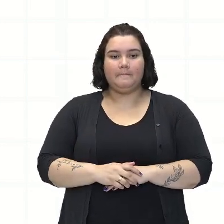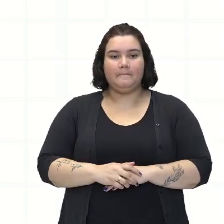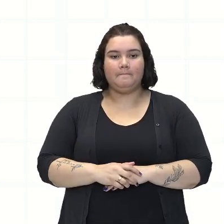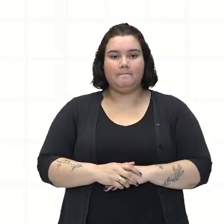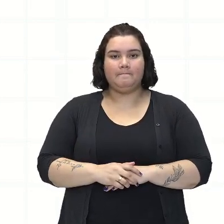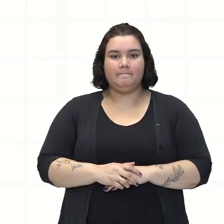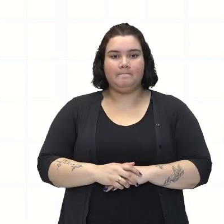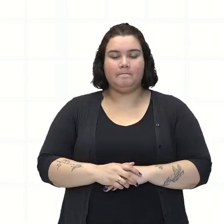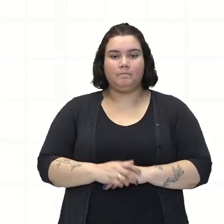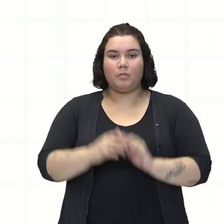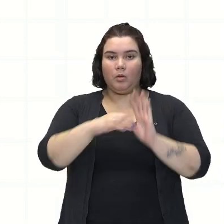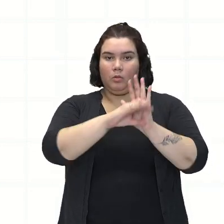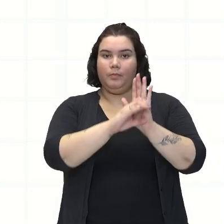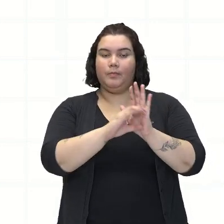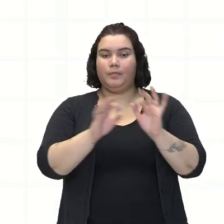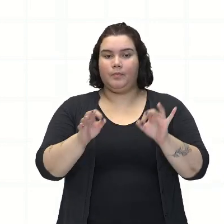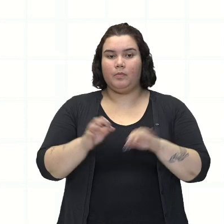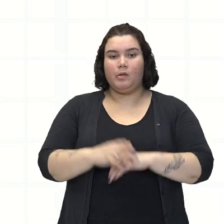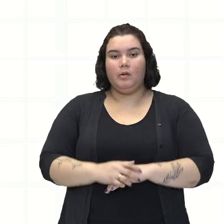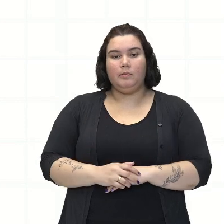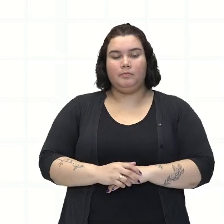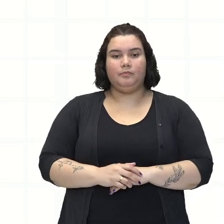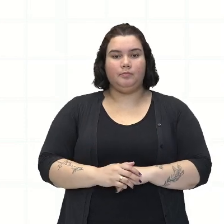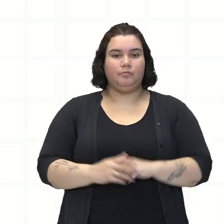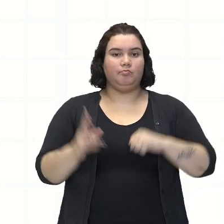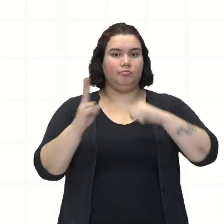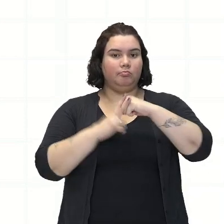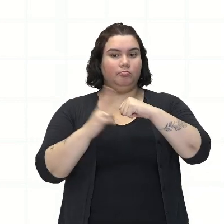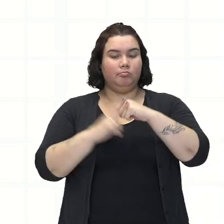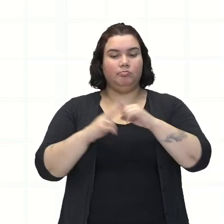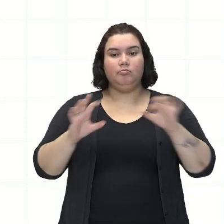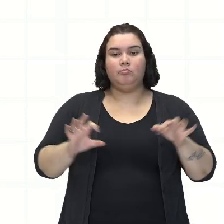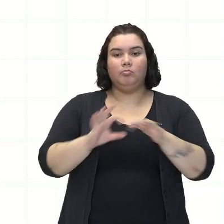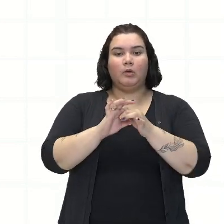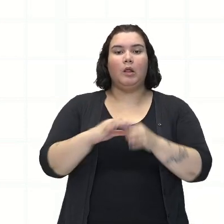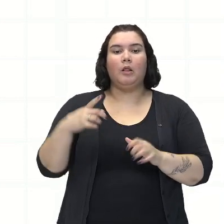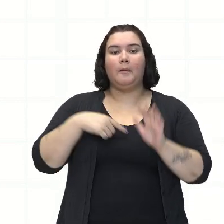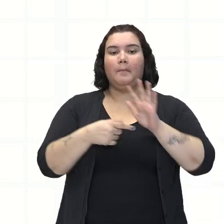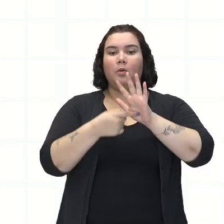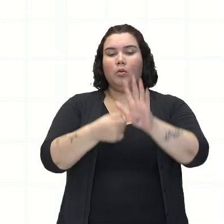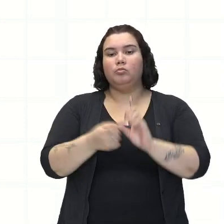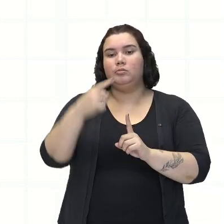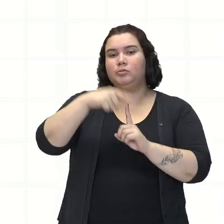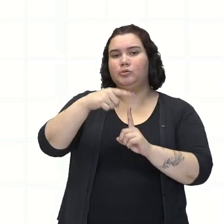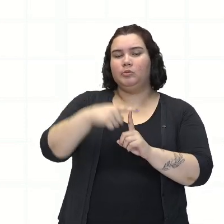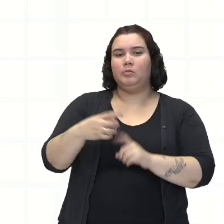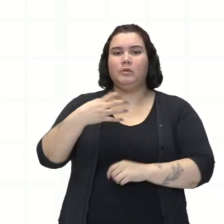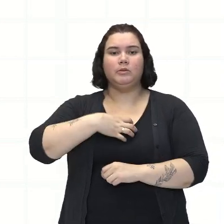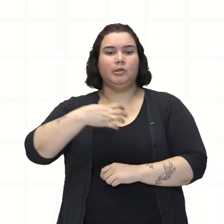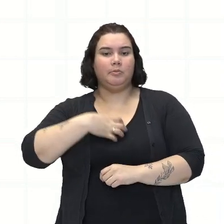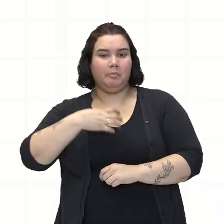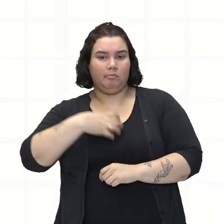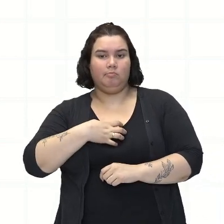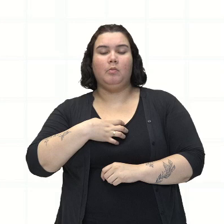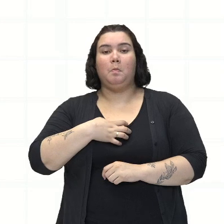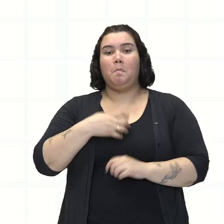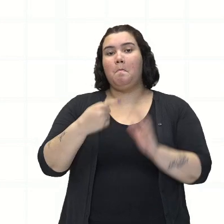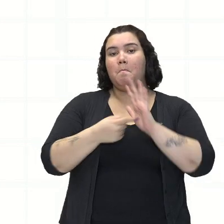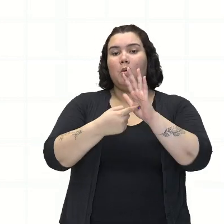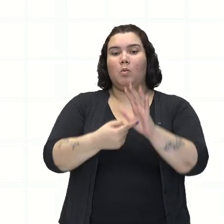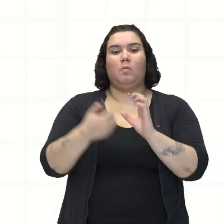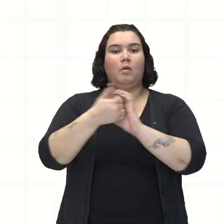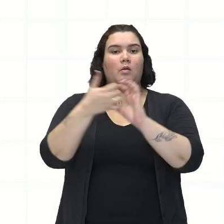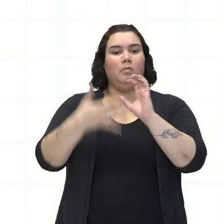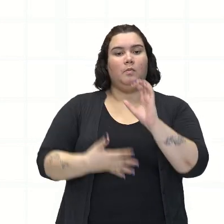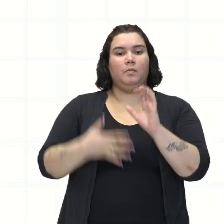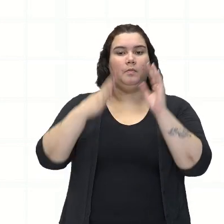do conceito. Os verbos de ligação indicam um estado, modo, sentimento e apontam